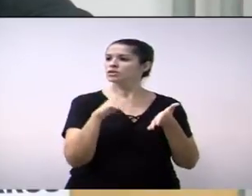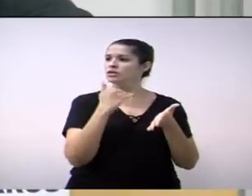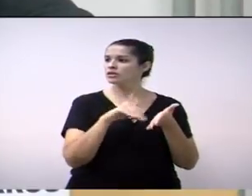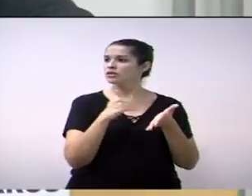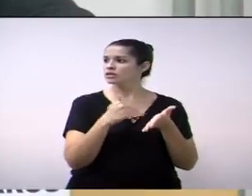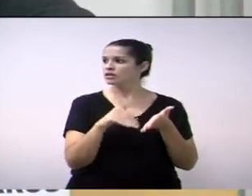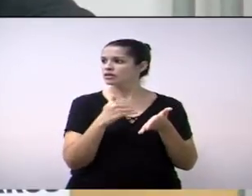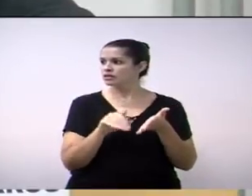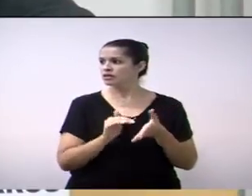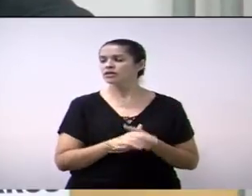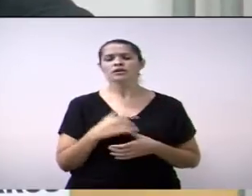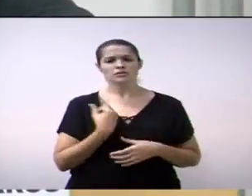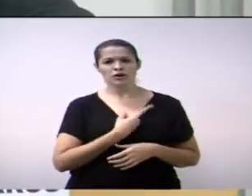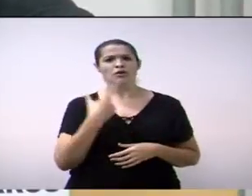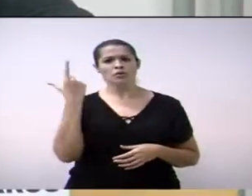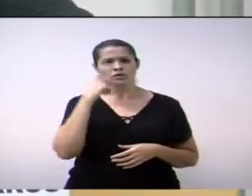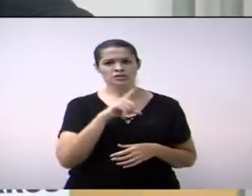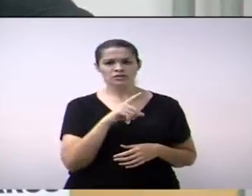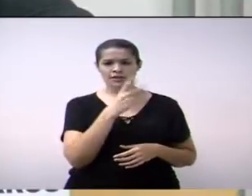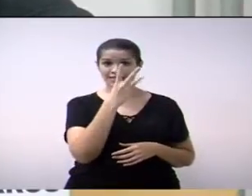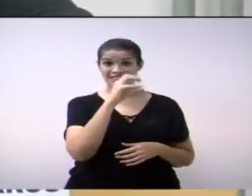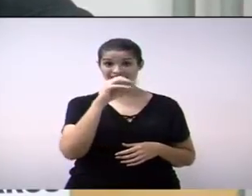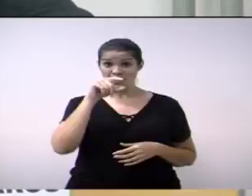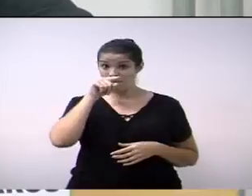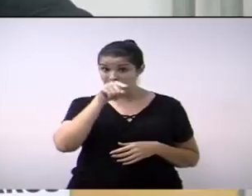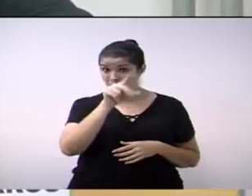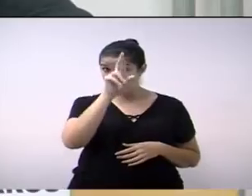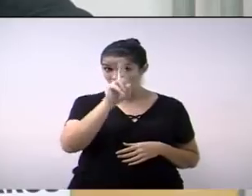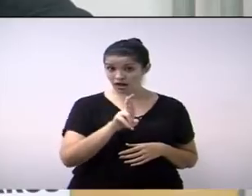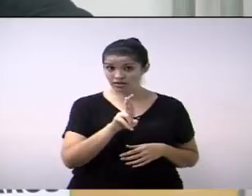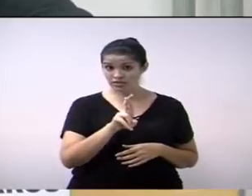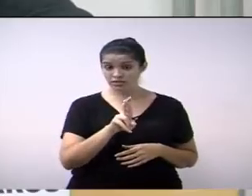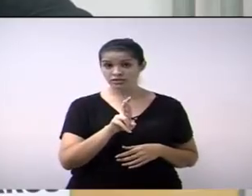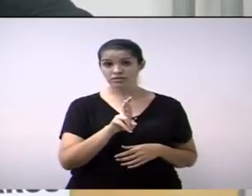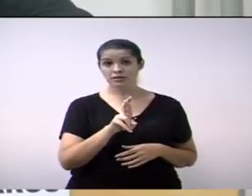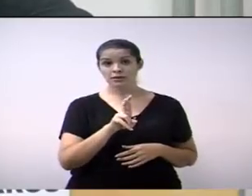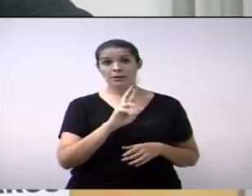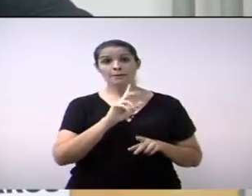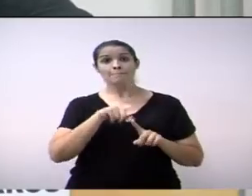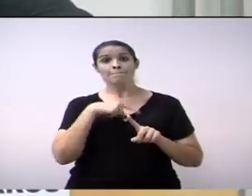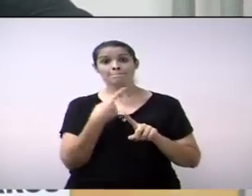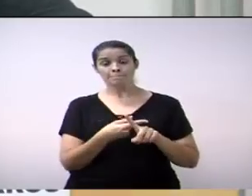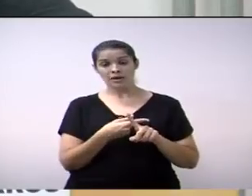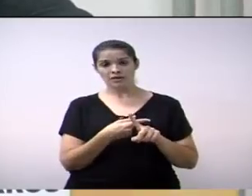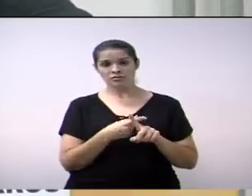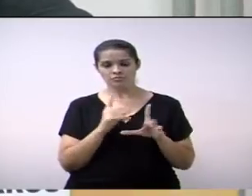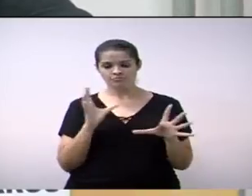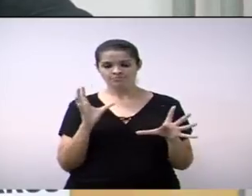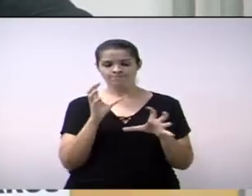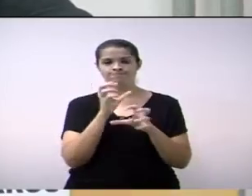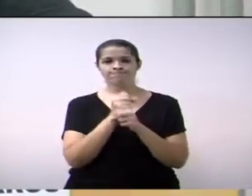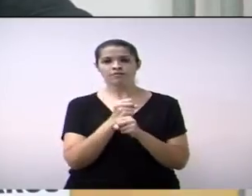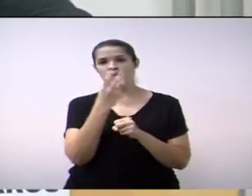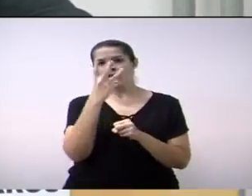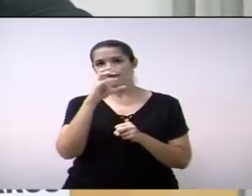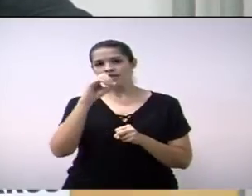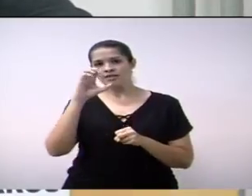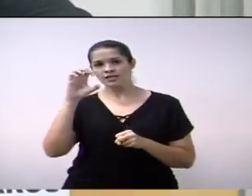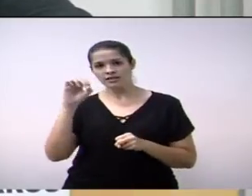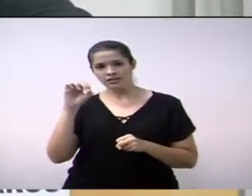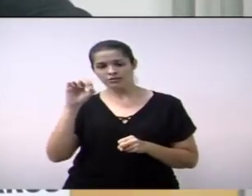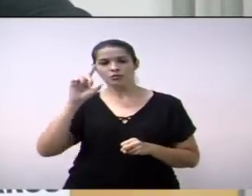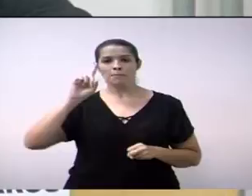Davi. Então, juntando 300 mil do Paulo Freire, mais 300 mil, né, que o Manuel Filhos da Fruta, acho que disse